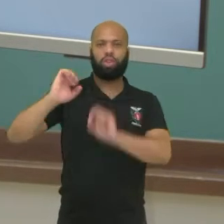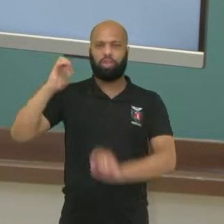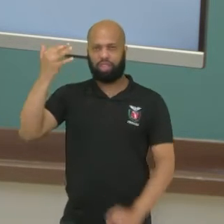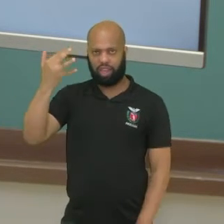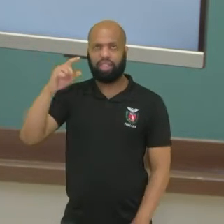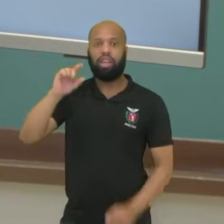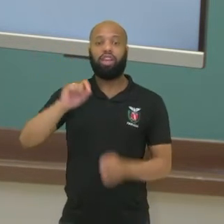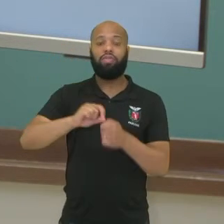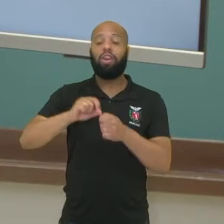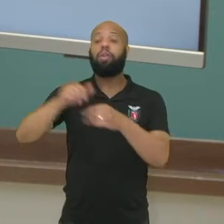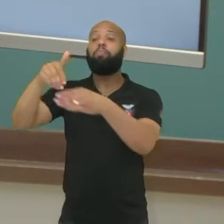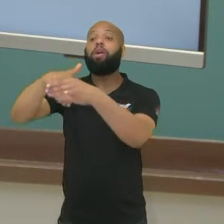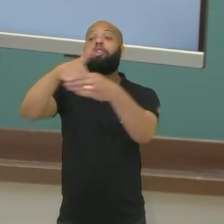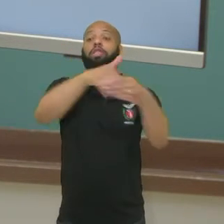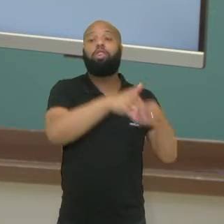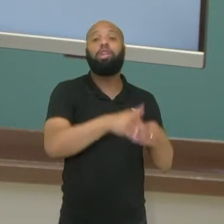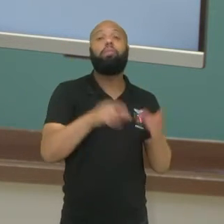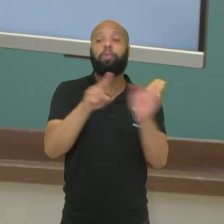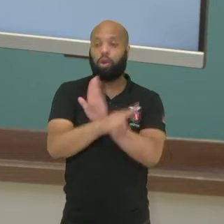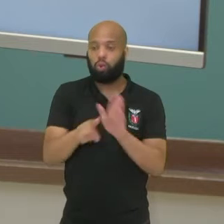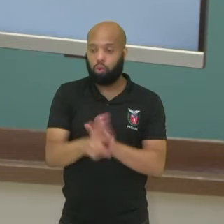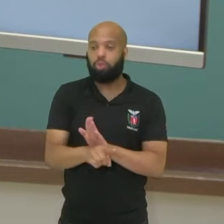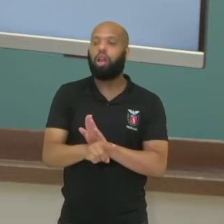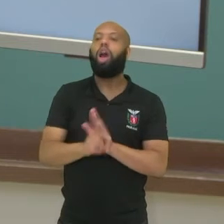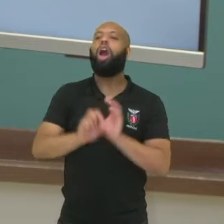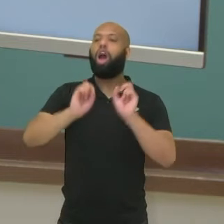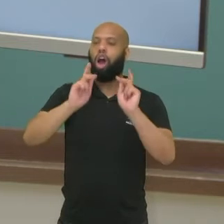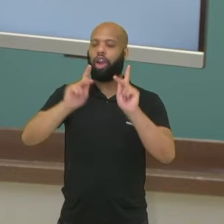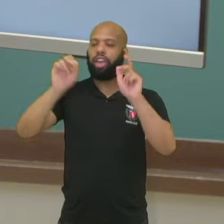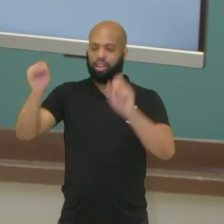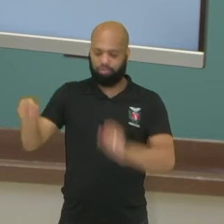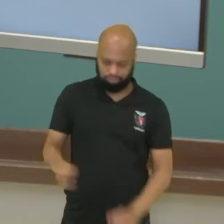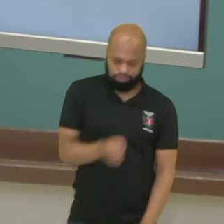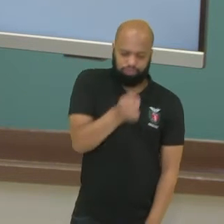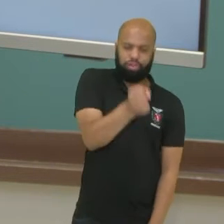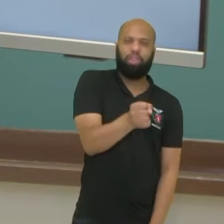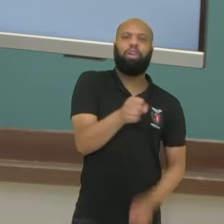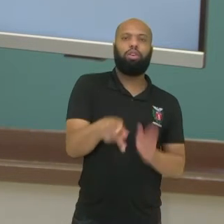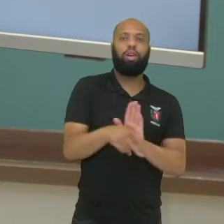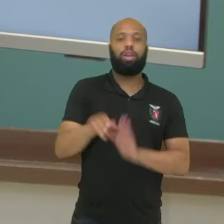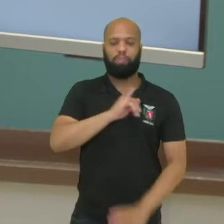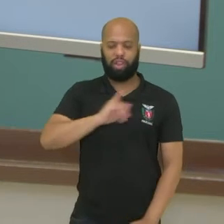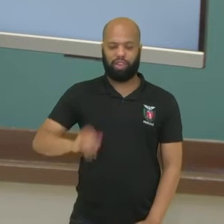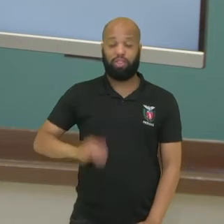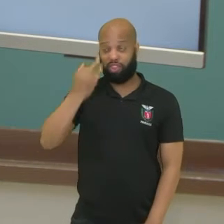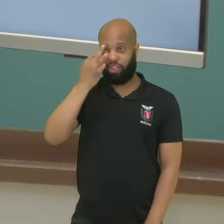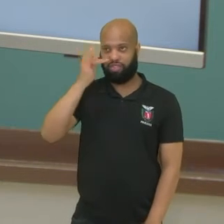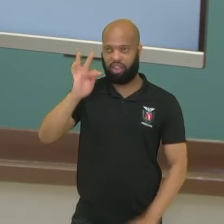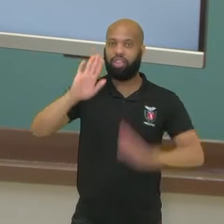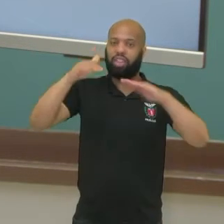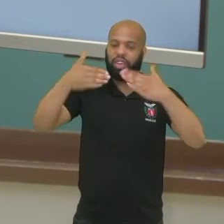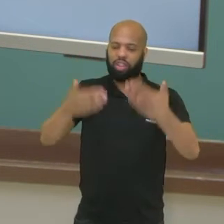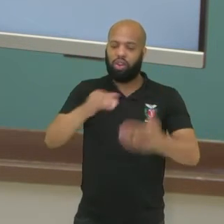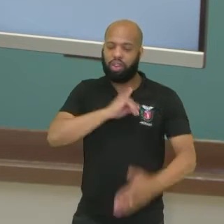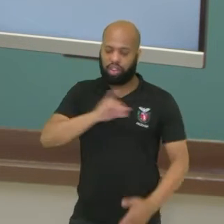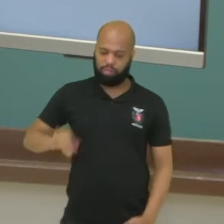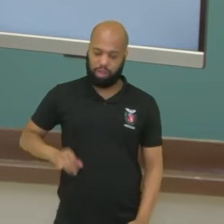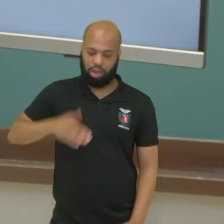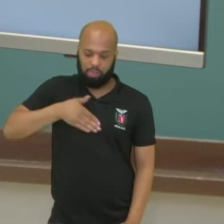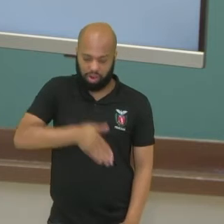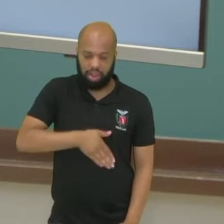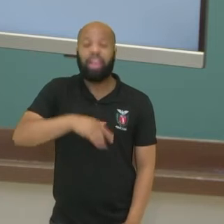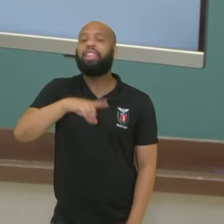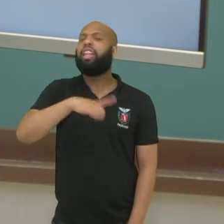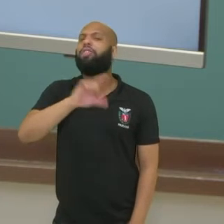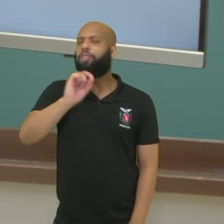o seu plebiscito e vai ser aclamado o imperador dos franceses. O Império Napoleônico foi marcado, portanto, por